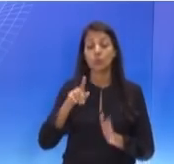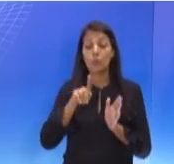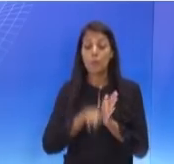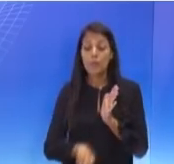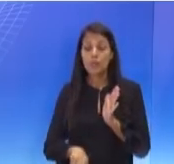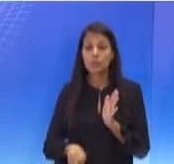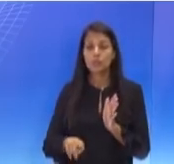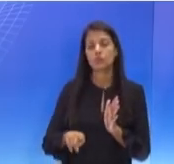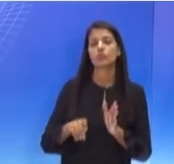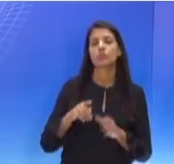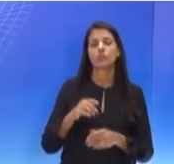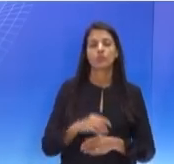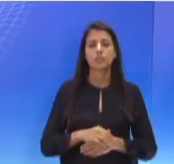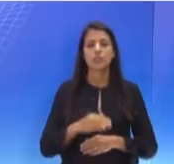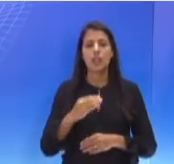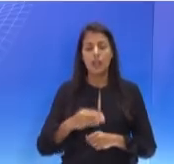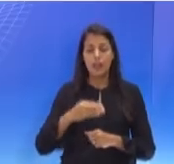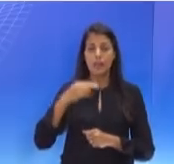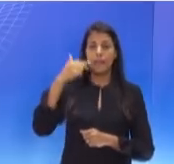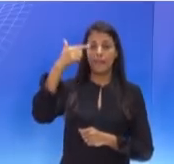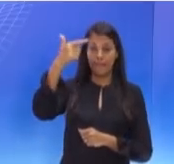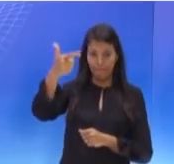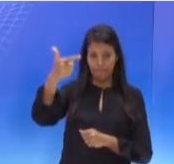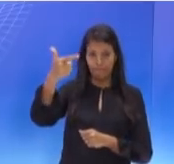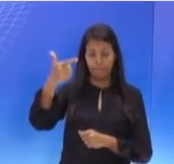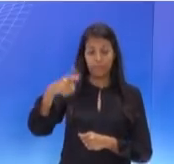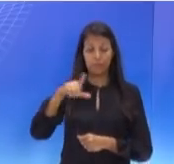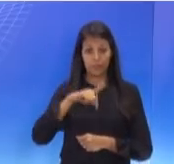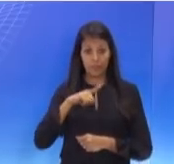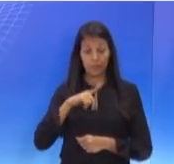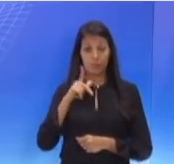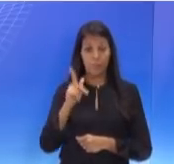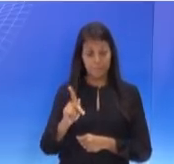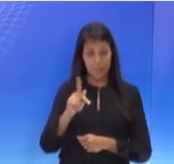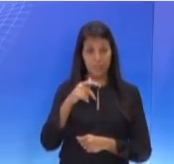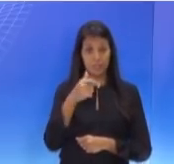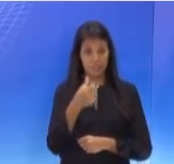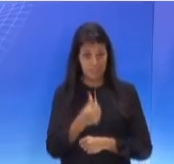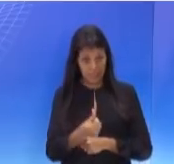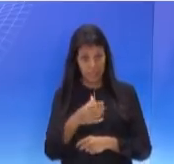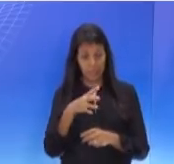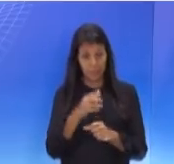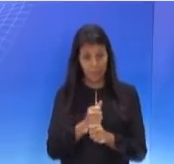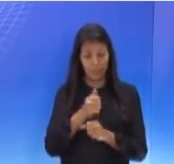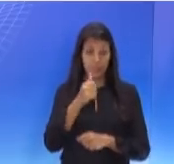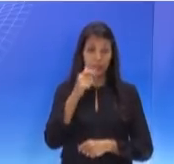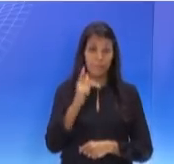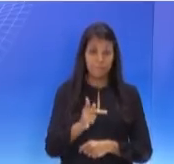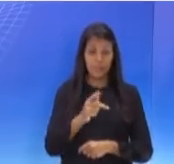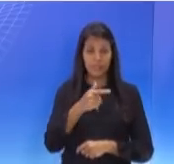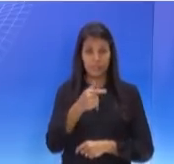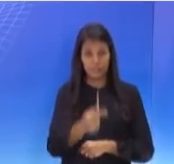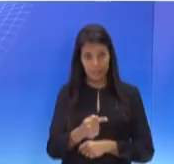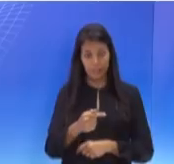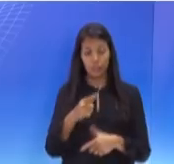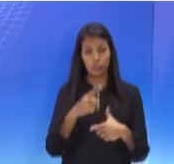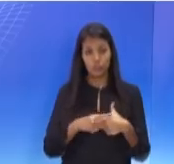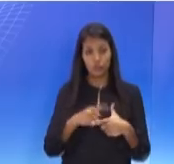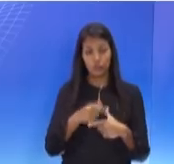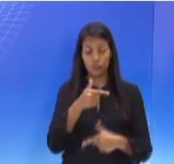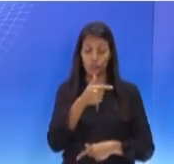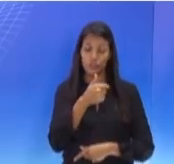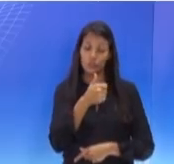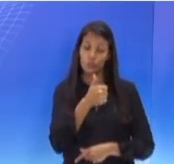ao quadrado. Então, nós temos P6 mais P7 dividido por 1 mais I dividido por 100,